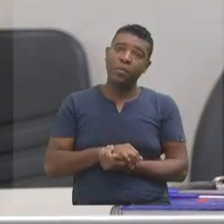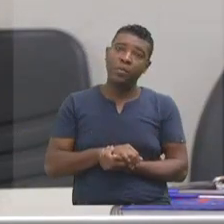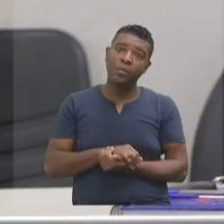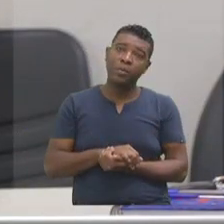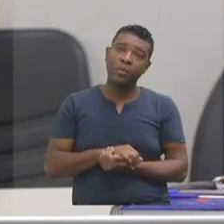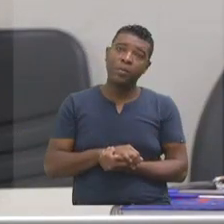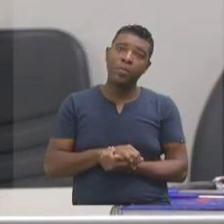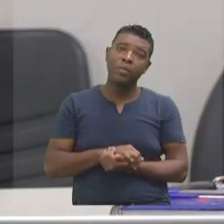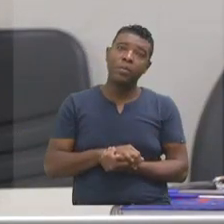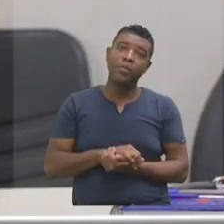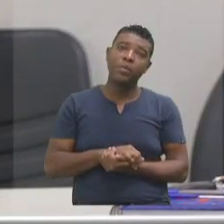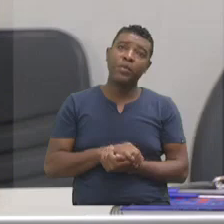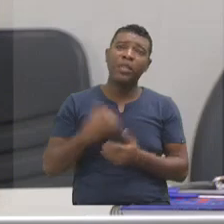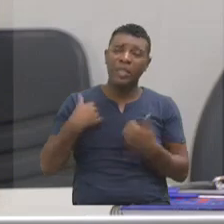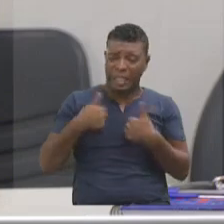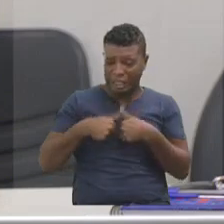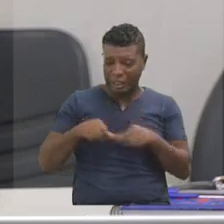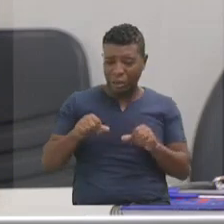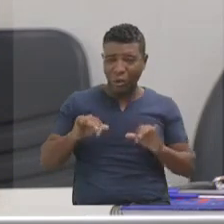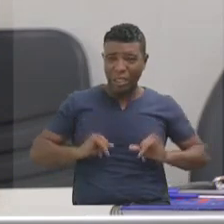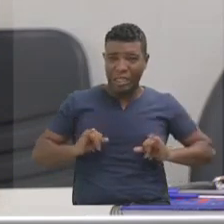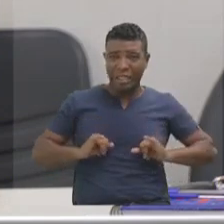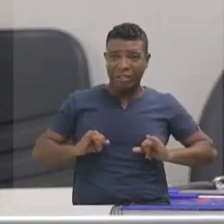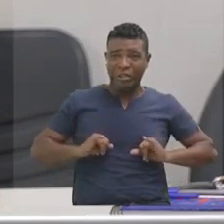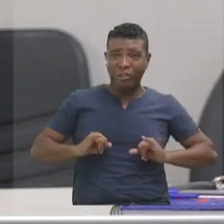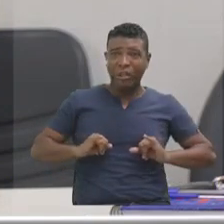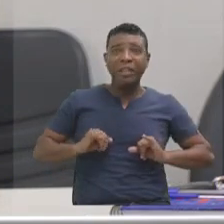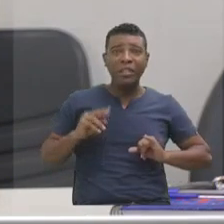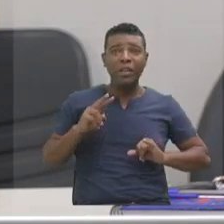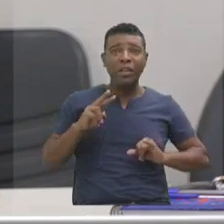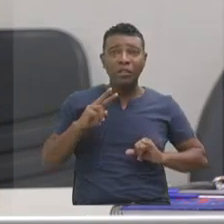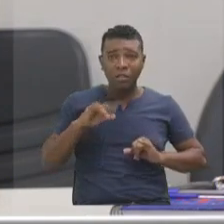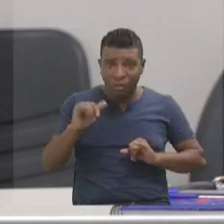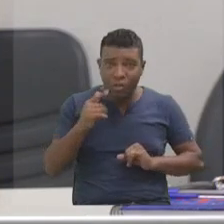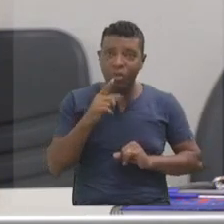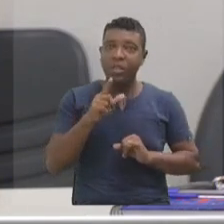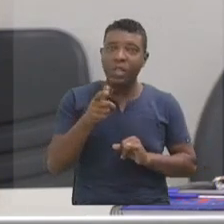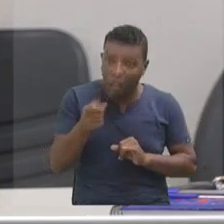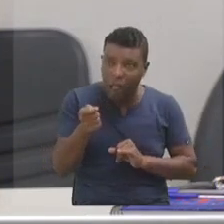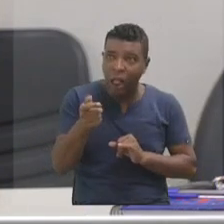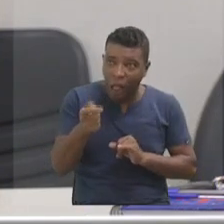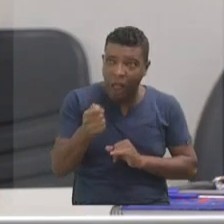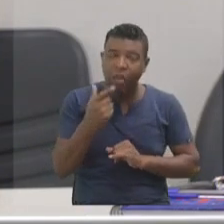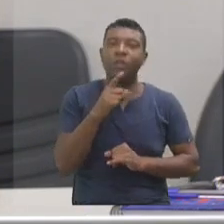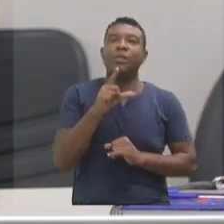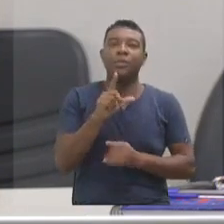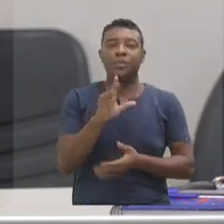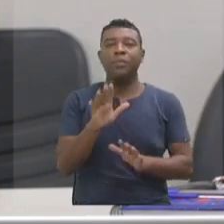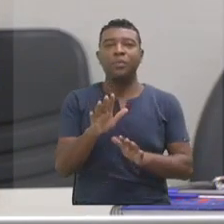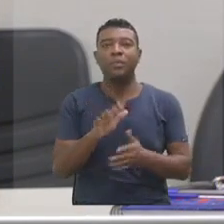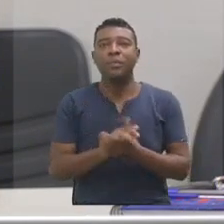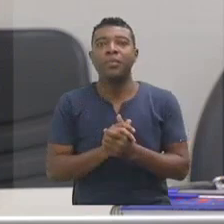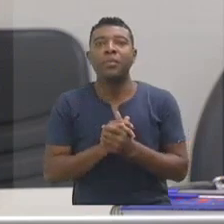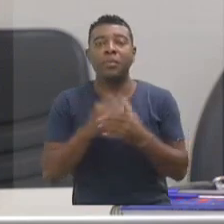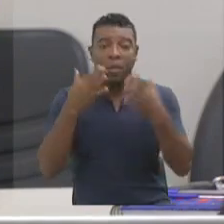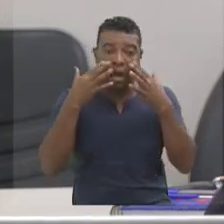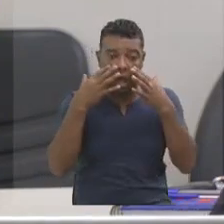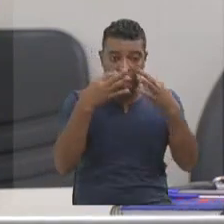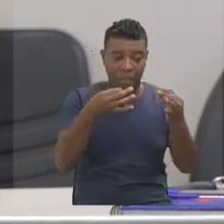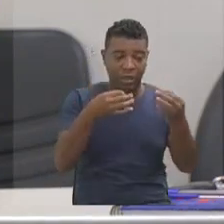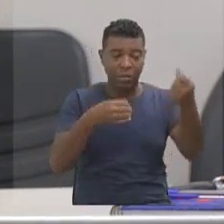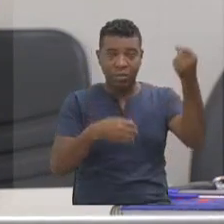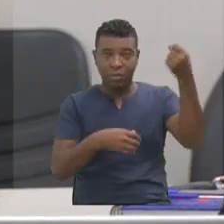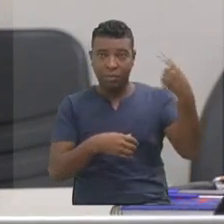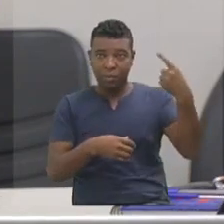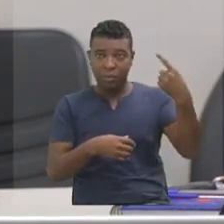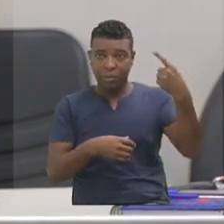tô apanhando aqui eu vou conseguir vamos lá dá atenção primária saúde é muito importante eu